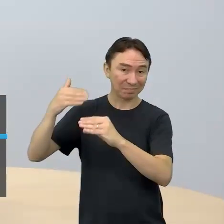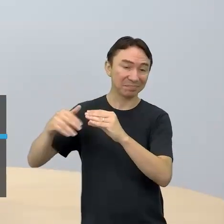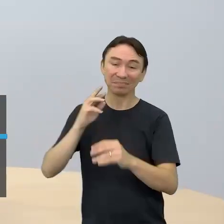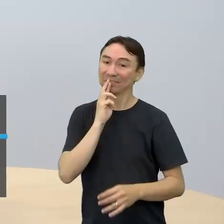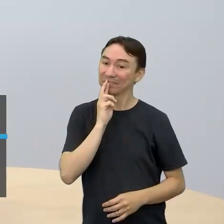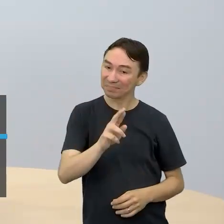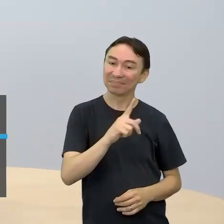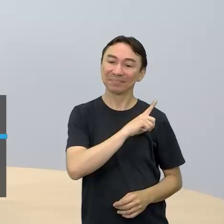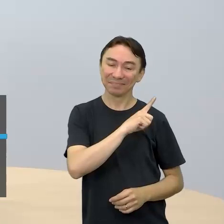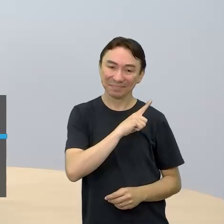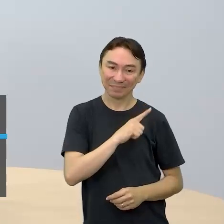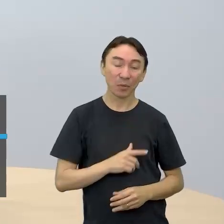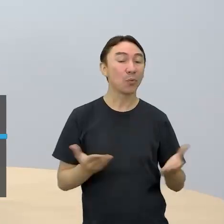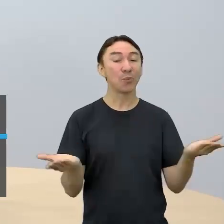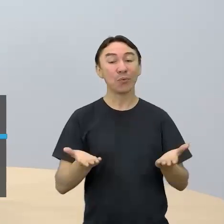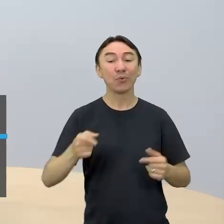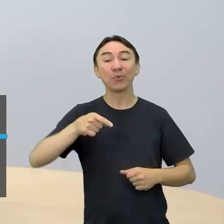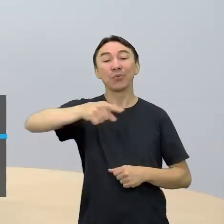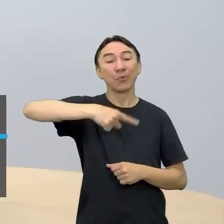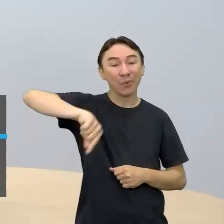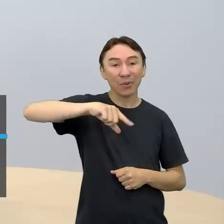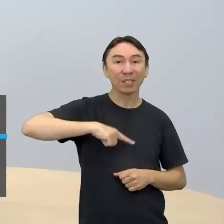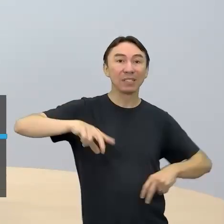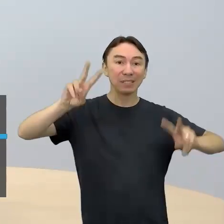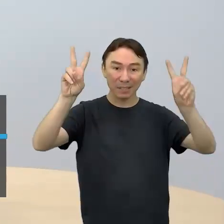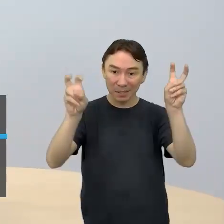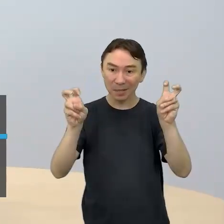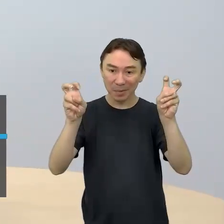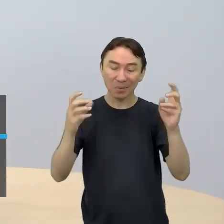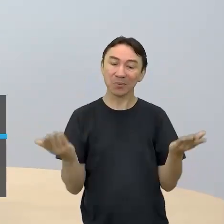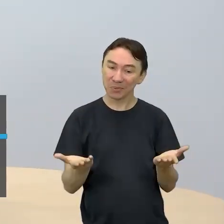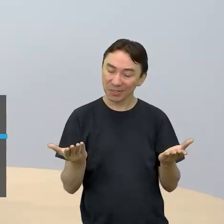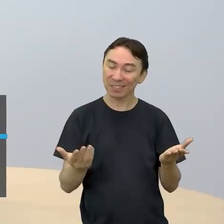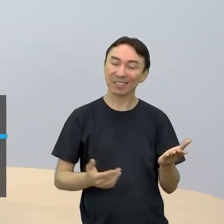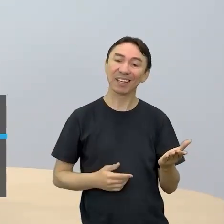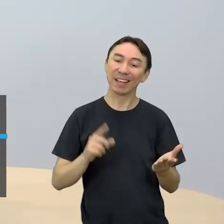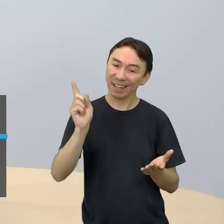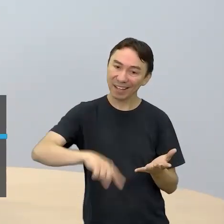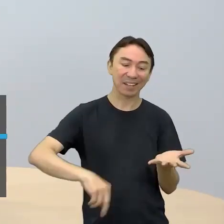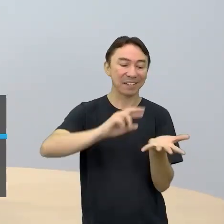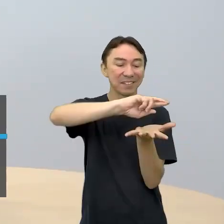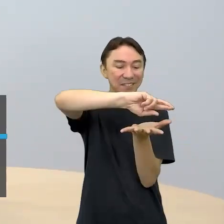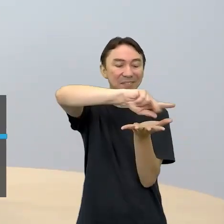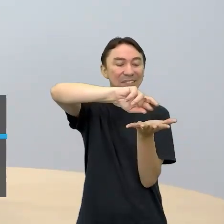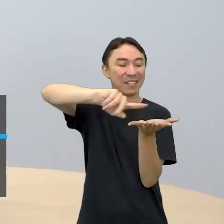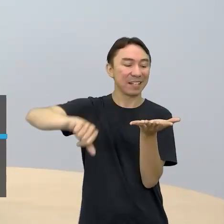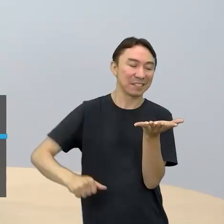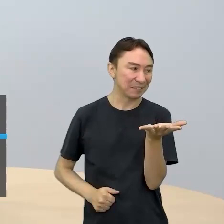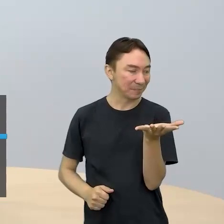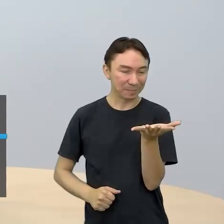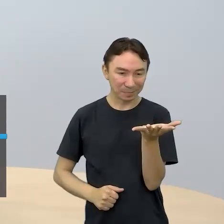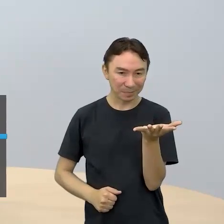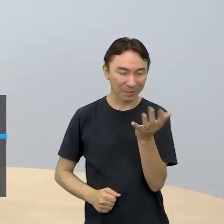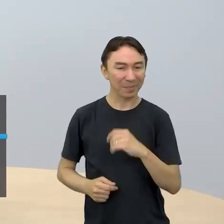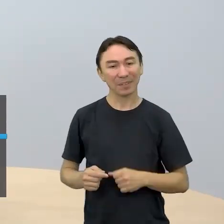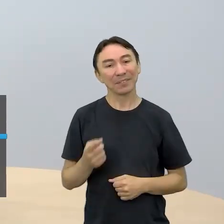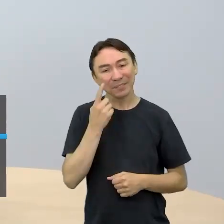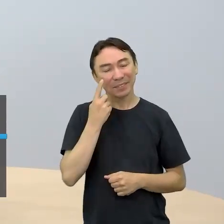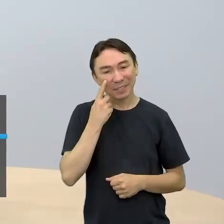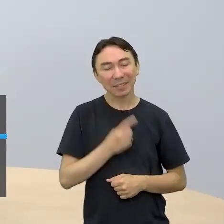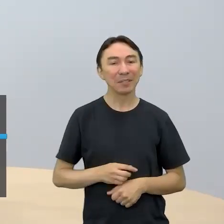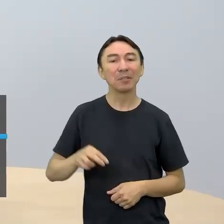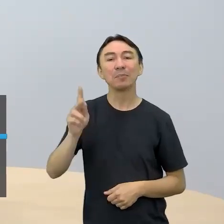a temática que a gente vai tratar hoje, que é justamente a diversidade, né? A professora deixa eu ver aqui o nome da professora que